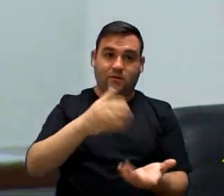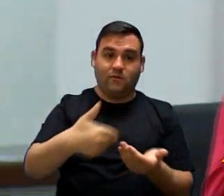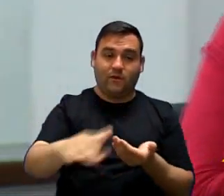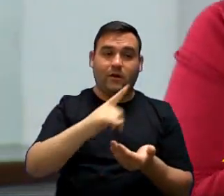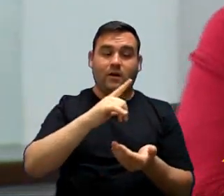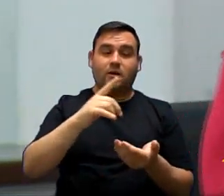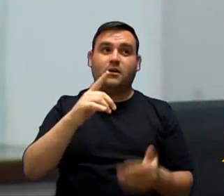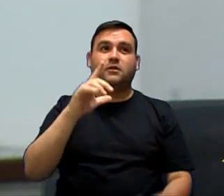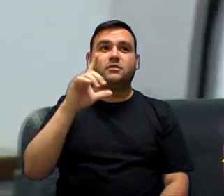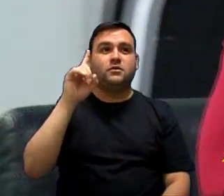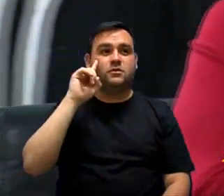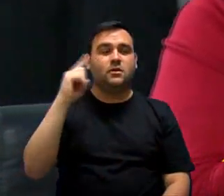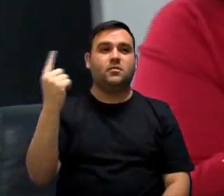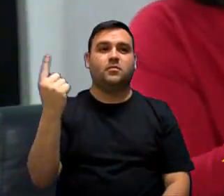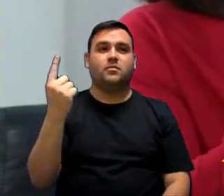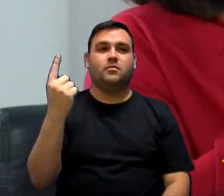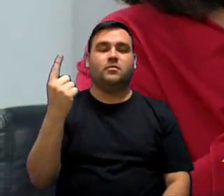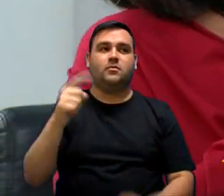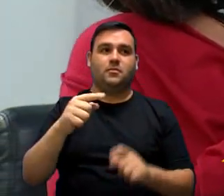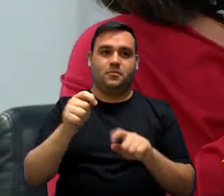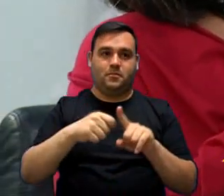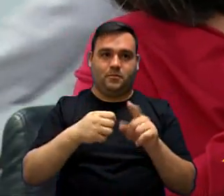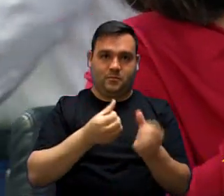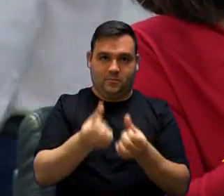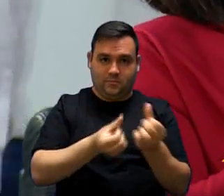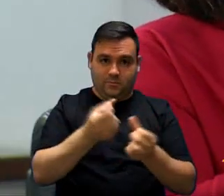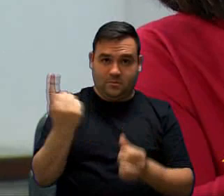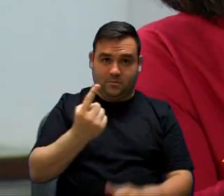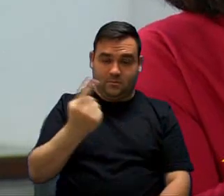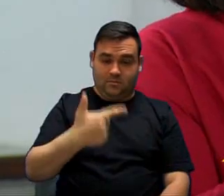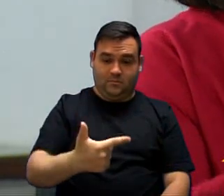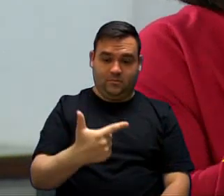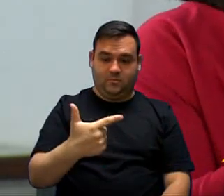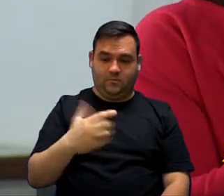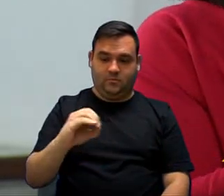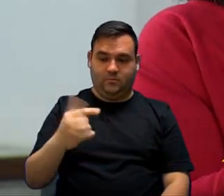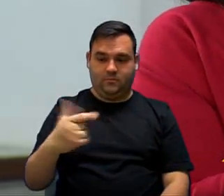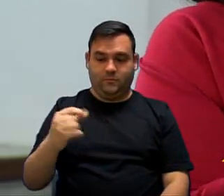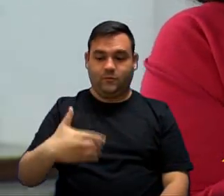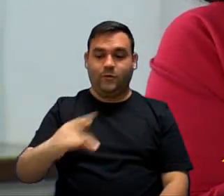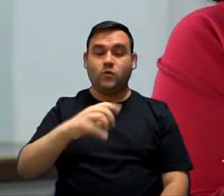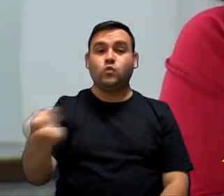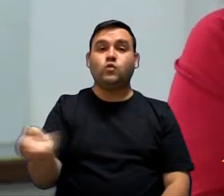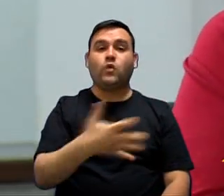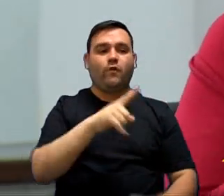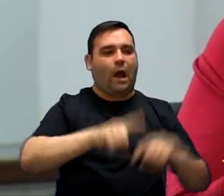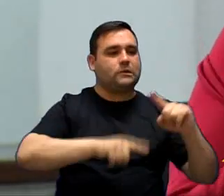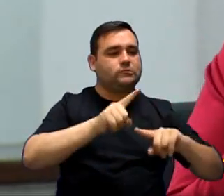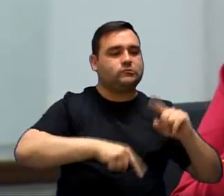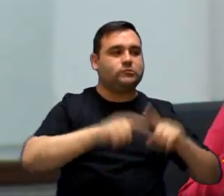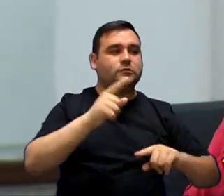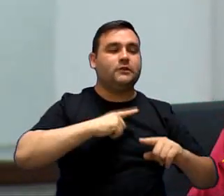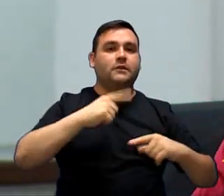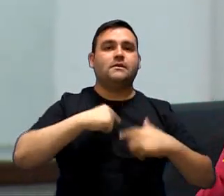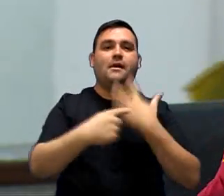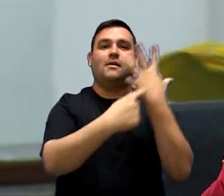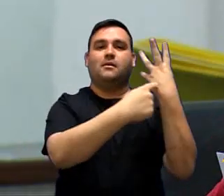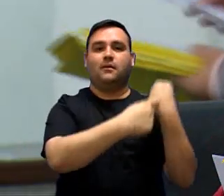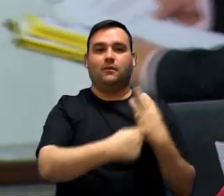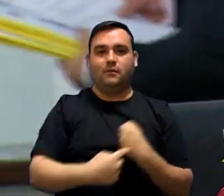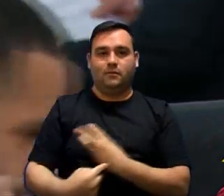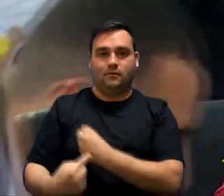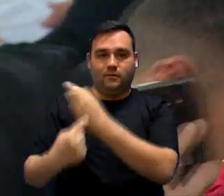contar a partir do primeiro semestre de 2020 com um novo equipamento de